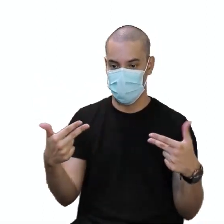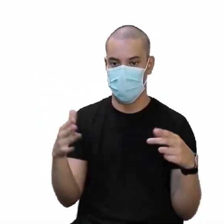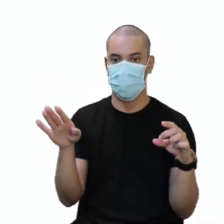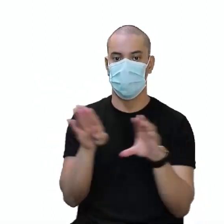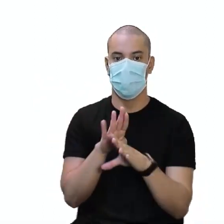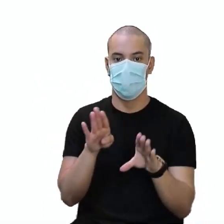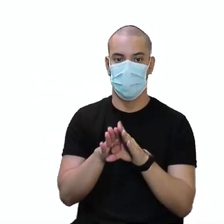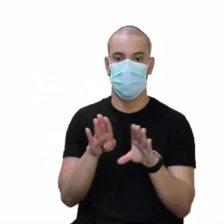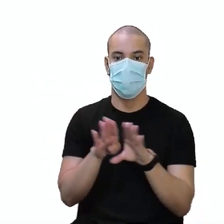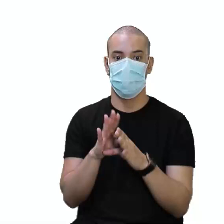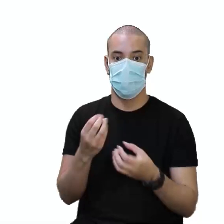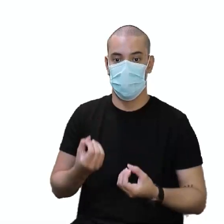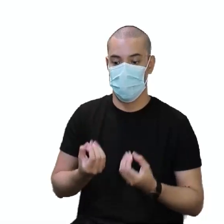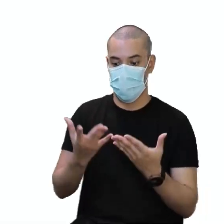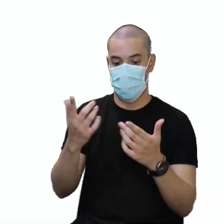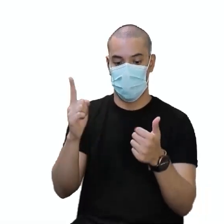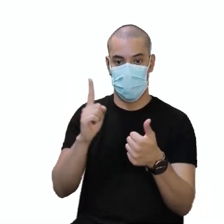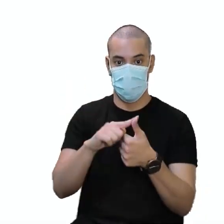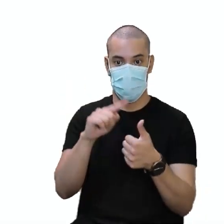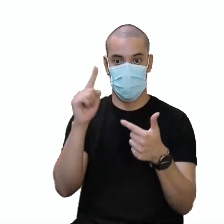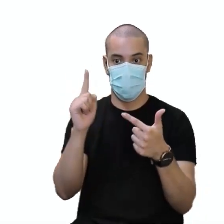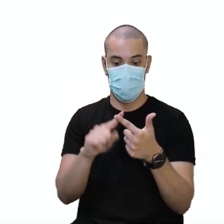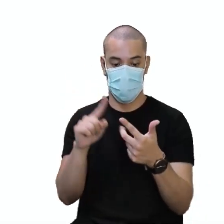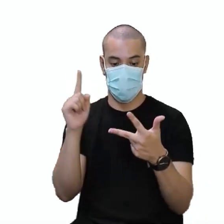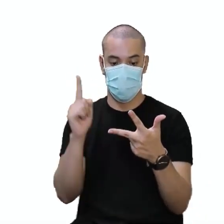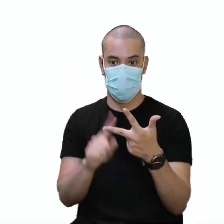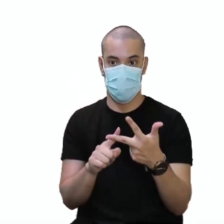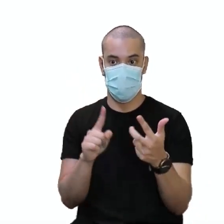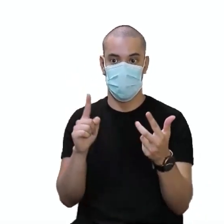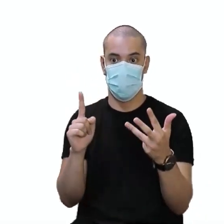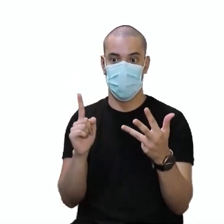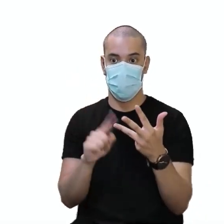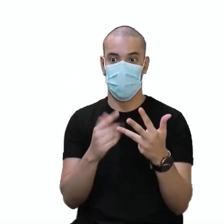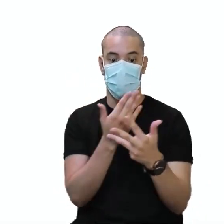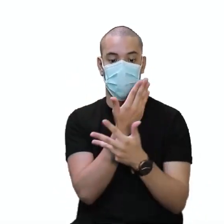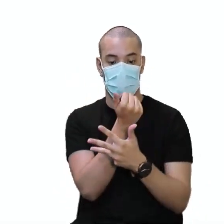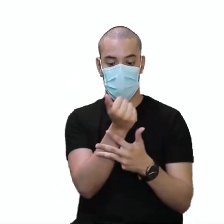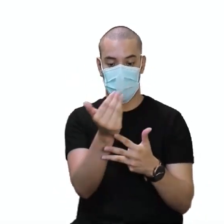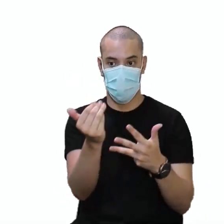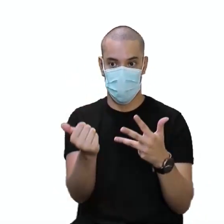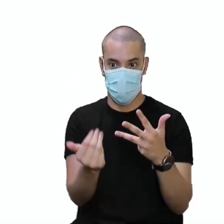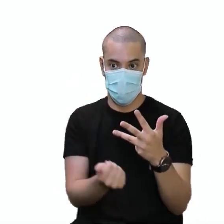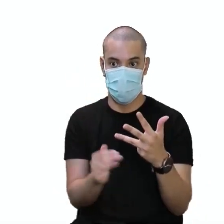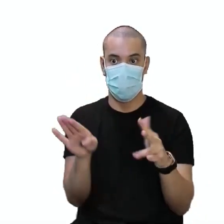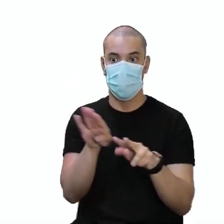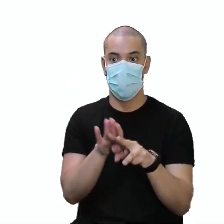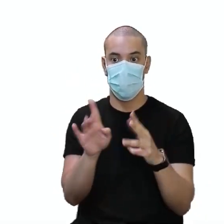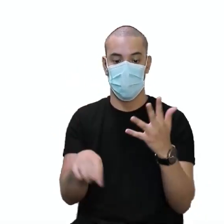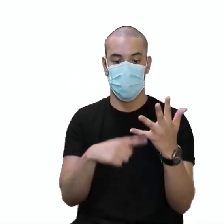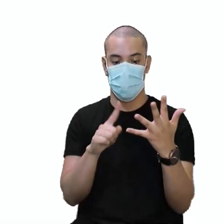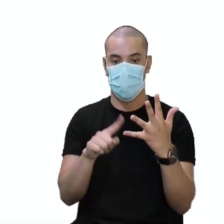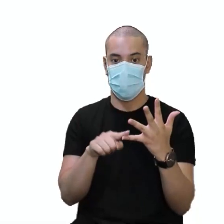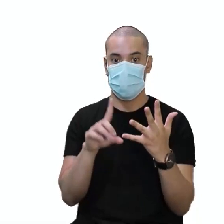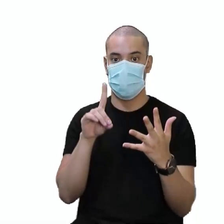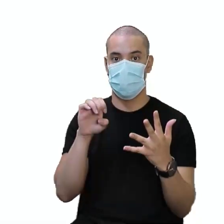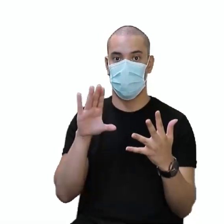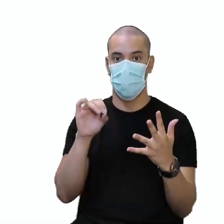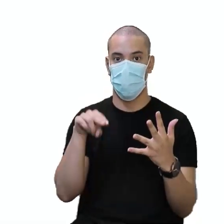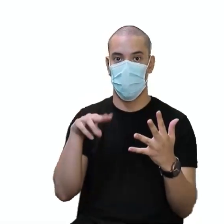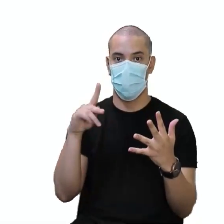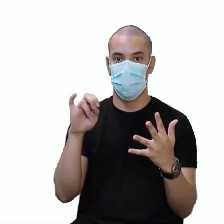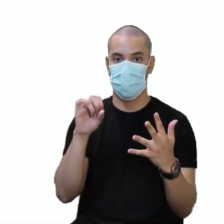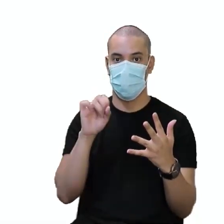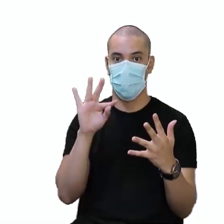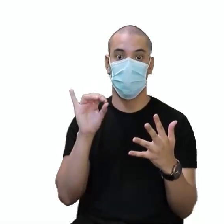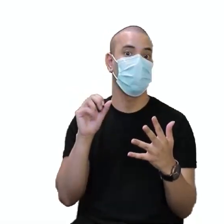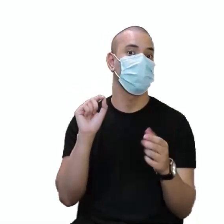os consumidores de primeira, segunda, terceira e quarta ordem, e eu vou ter também os decompositores, que são os